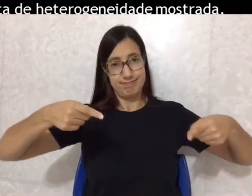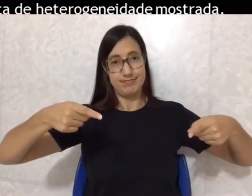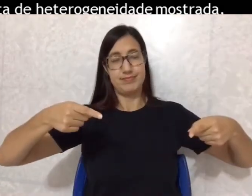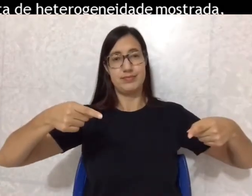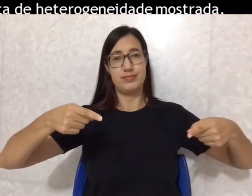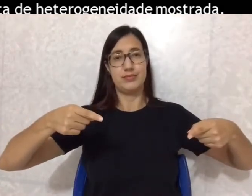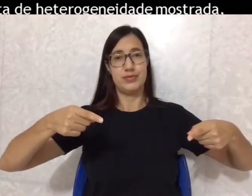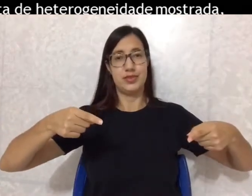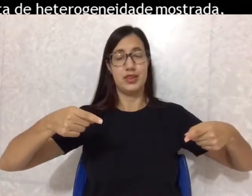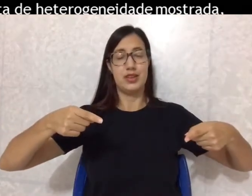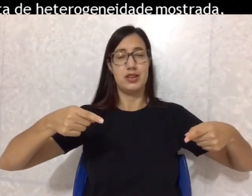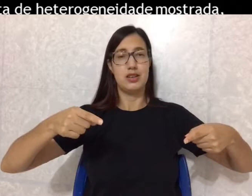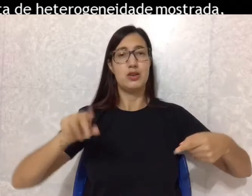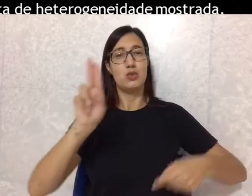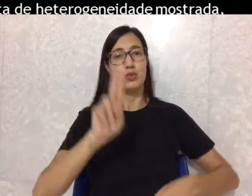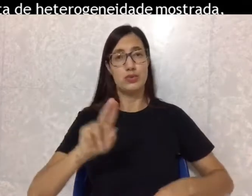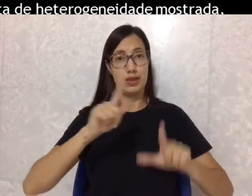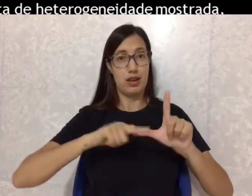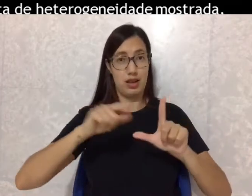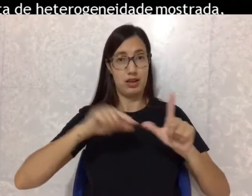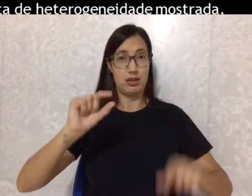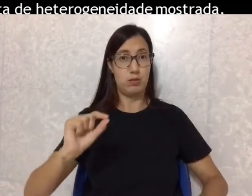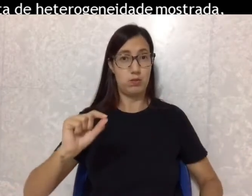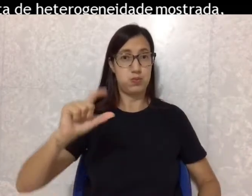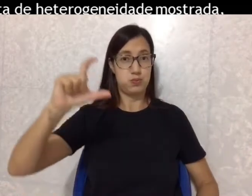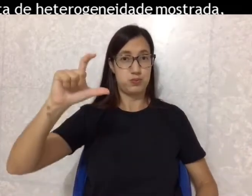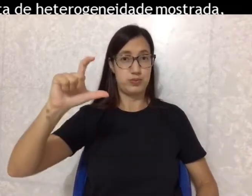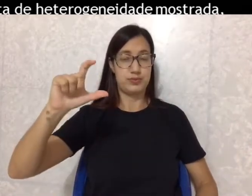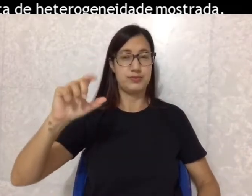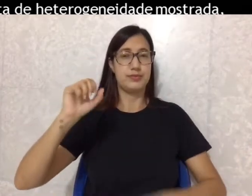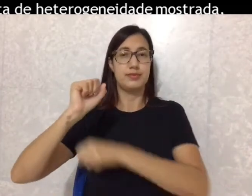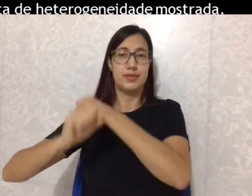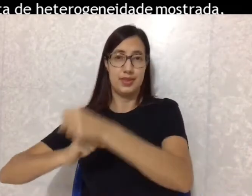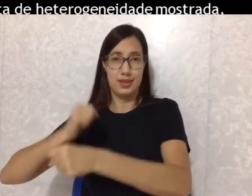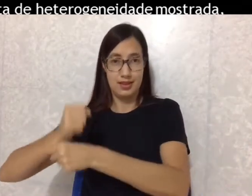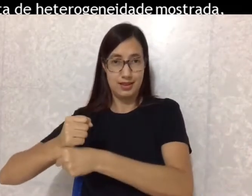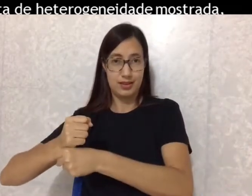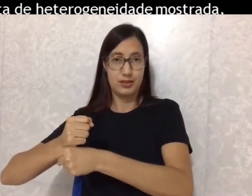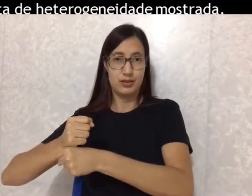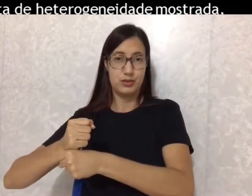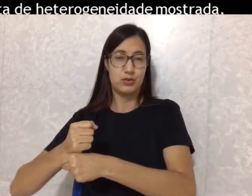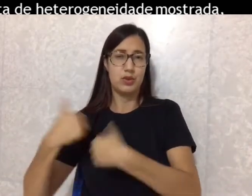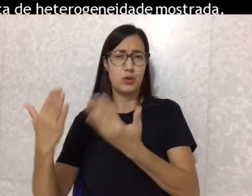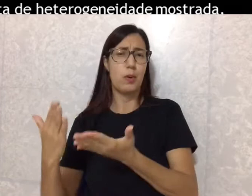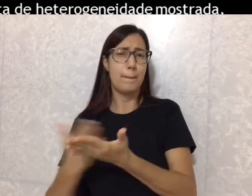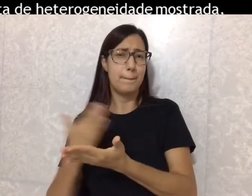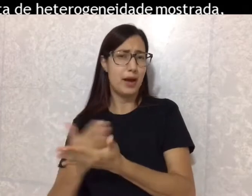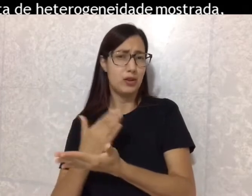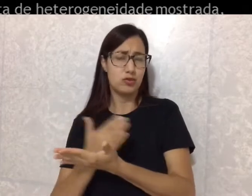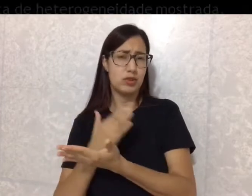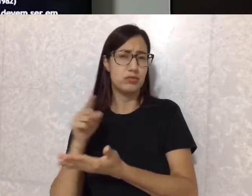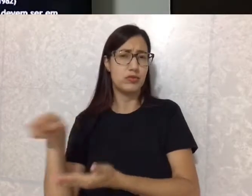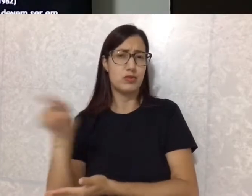parênteses fica em letra maiúscula, né? O sobrenome do autor, colocar o ano e, no caso, você citar uma página específica, já especificar a